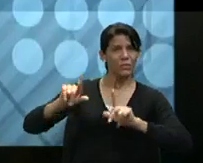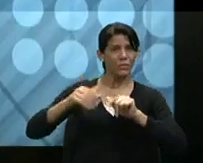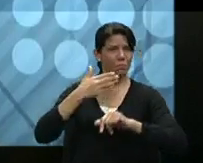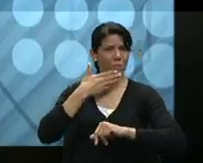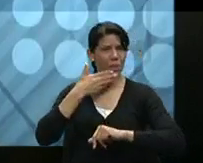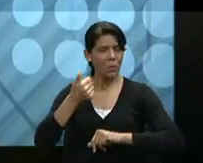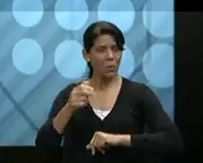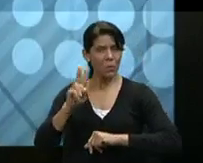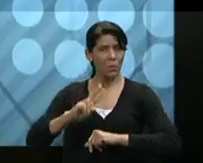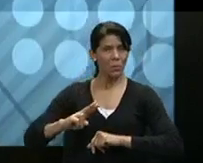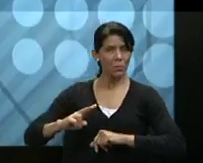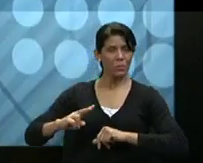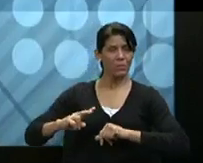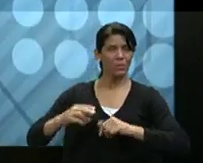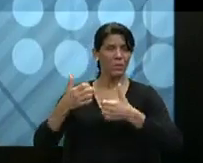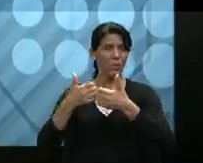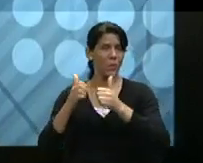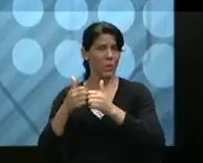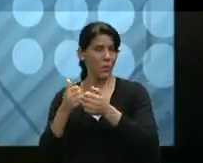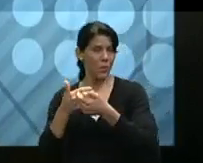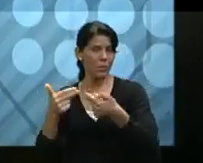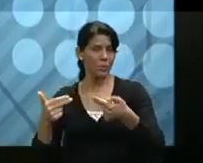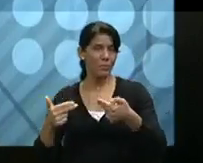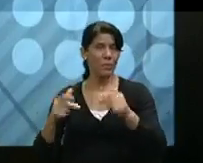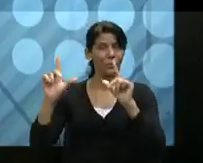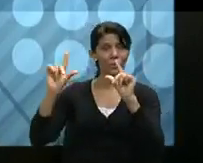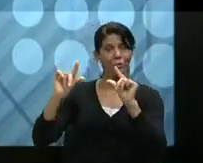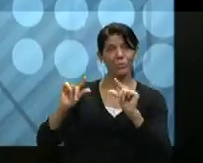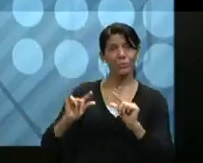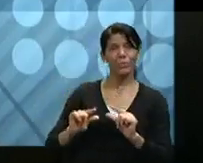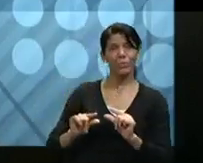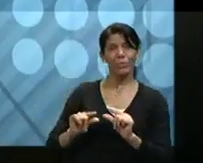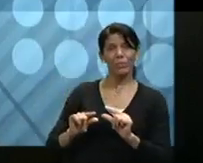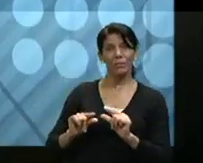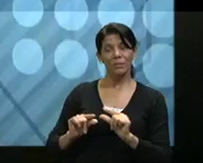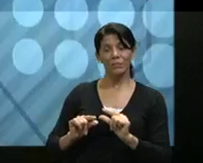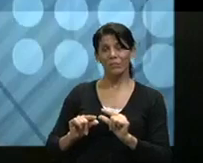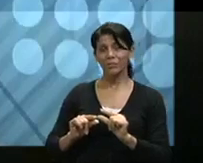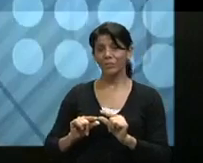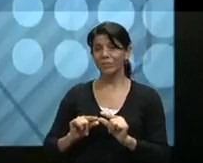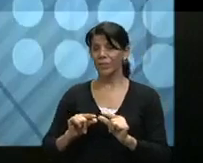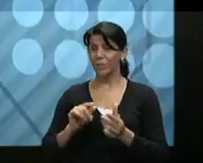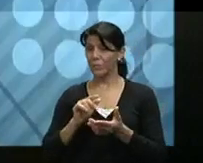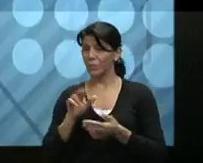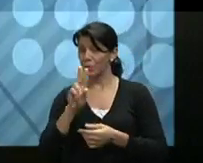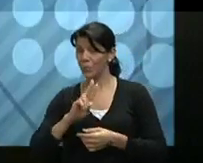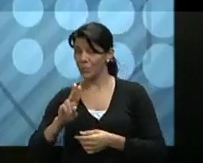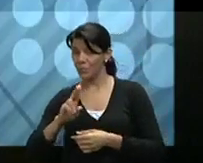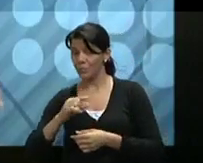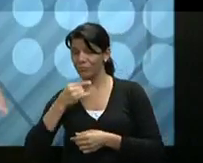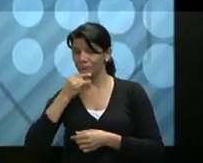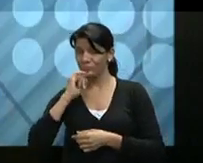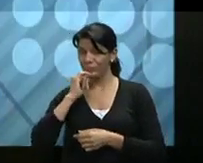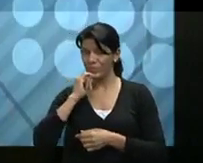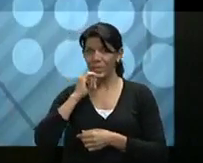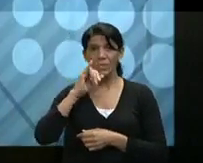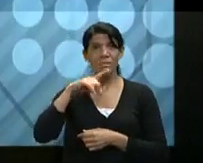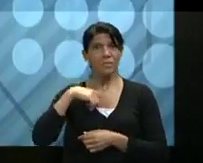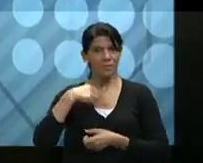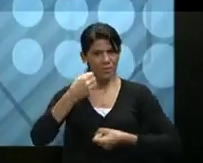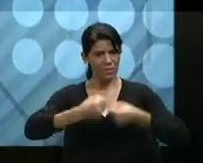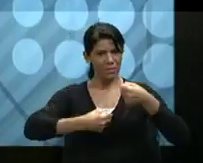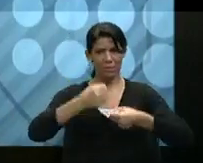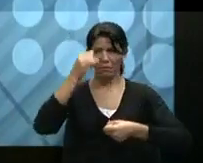inteligentes, né? Utilização de transporte público, redução de consumo de álcool, né? E se for dirigir, não